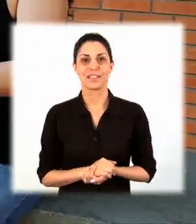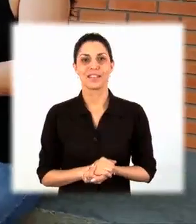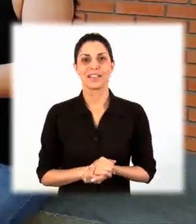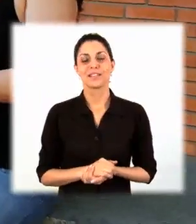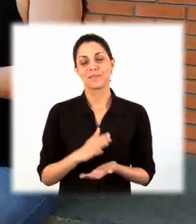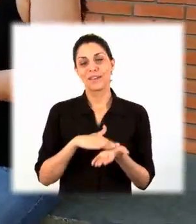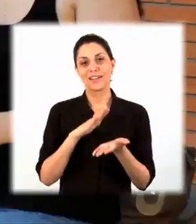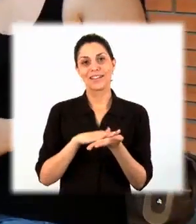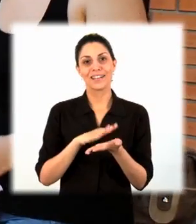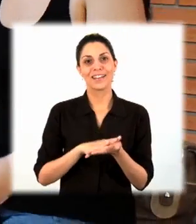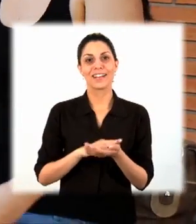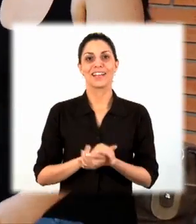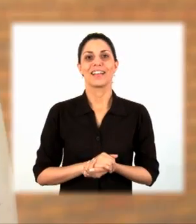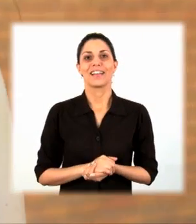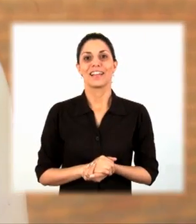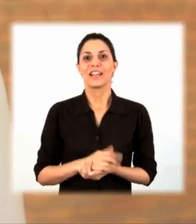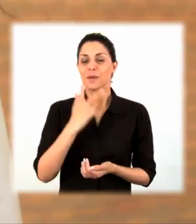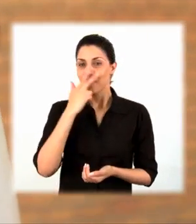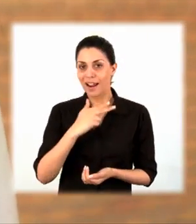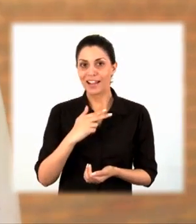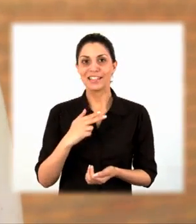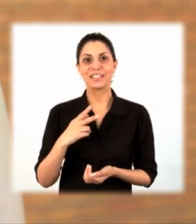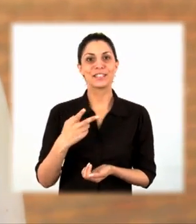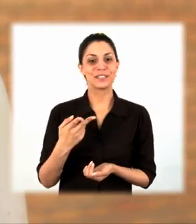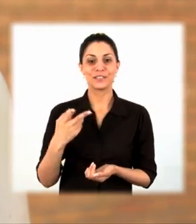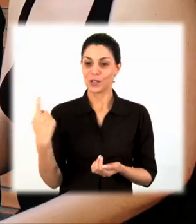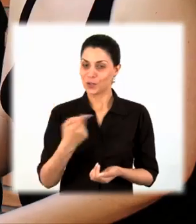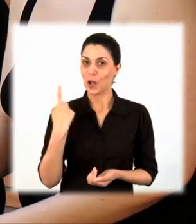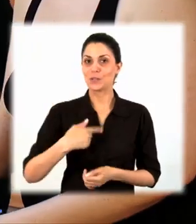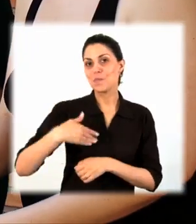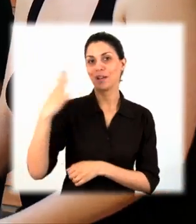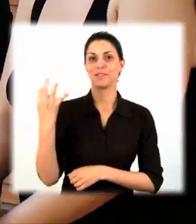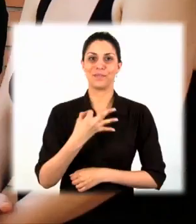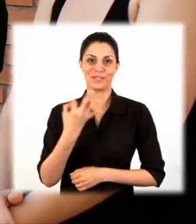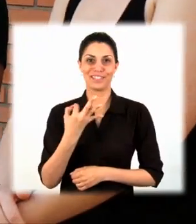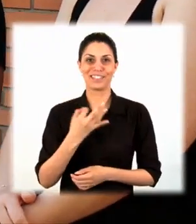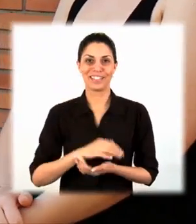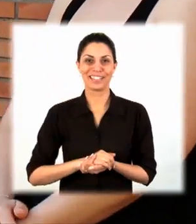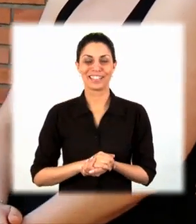Gostei da Pipo. Parabéns! A gente captou o mais que perfeito, não foi, Ruby? Olha,